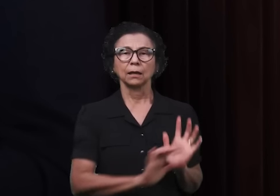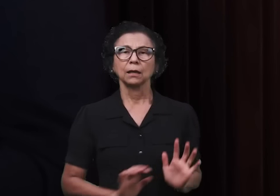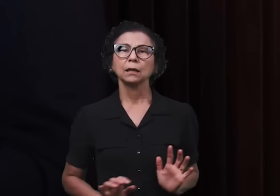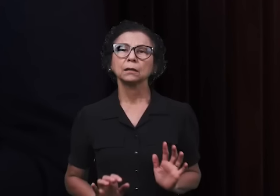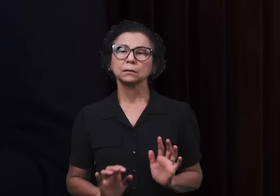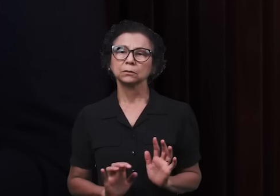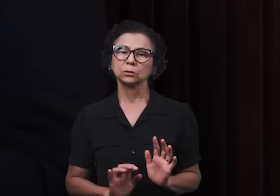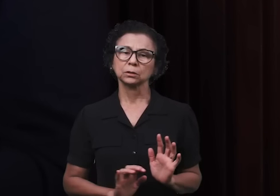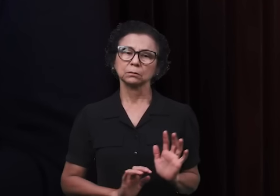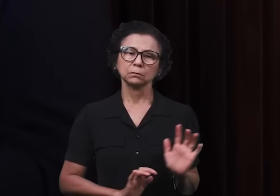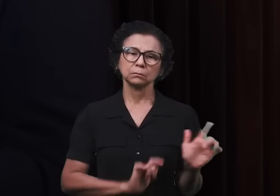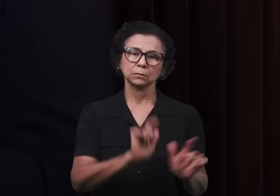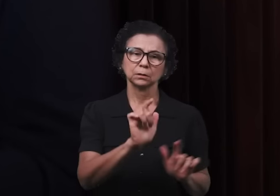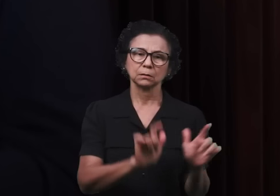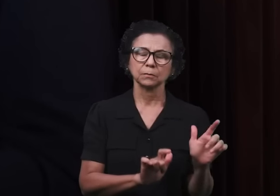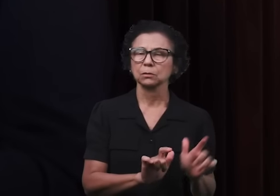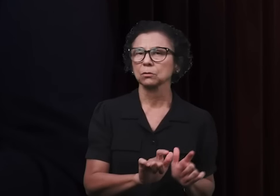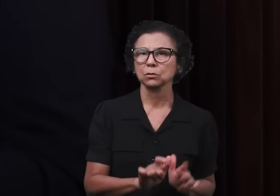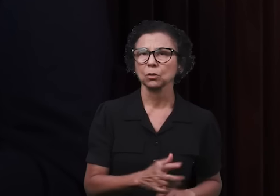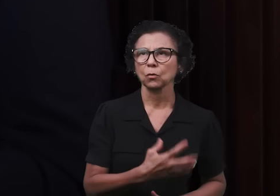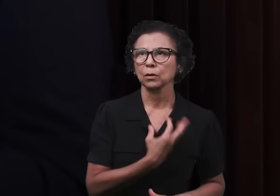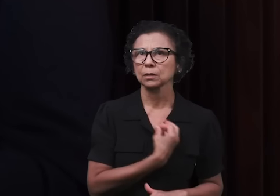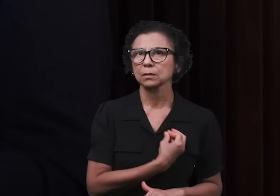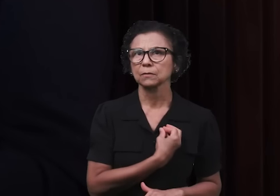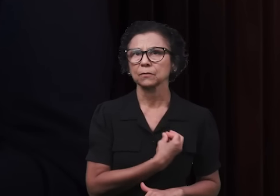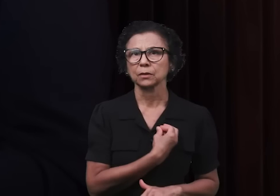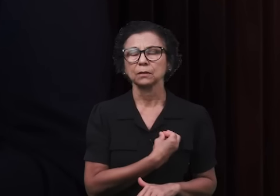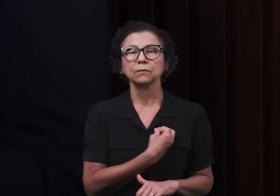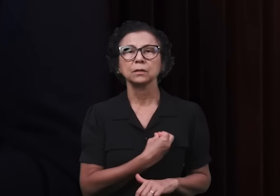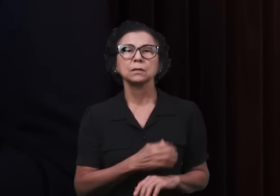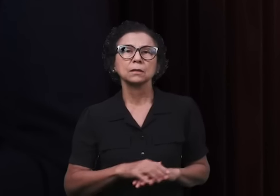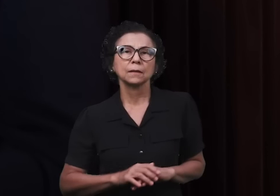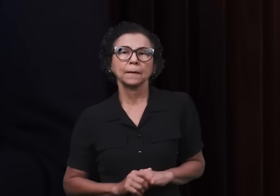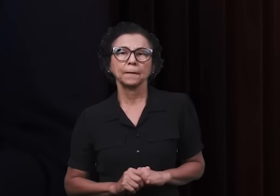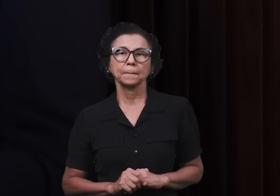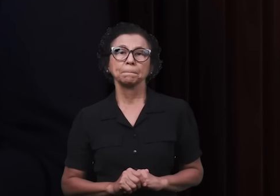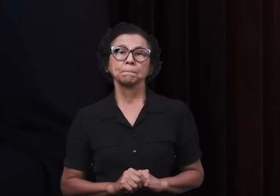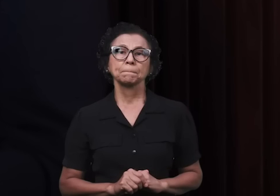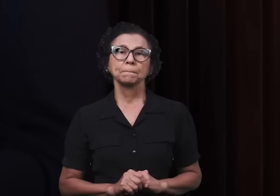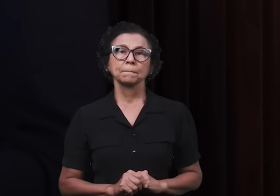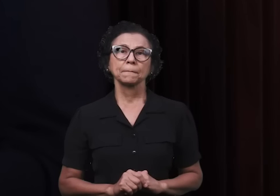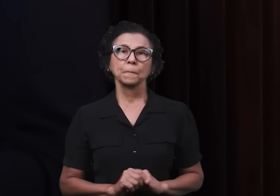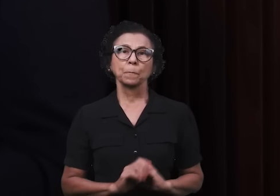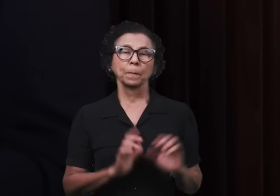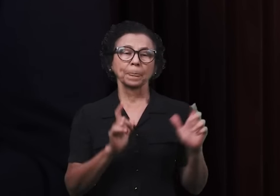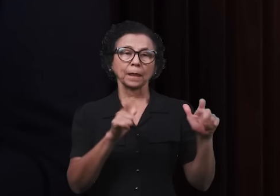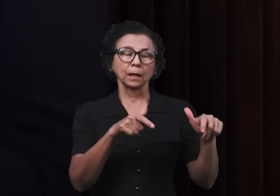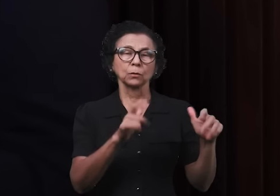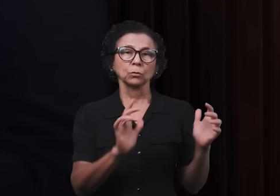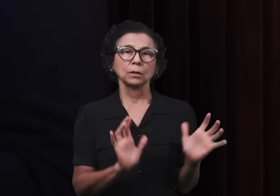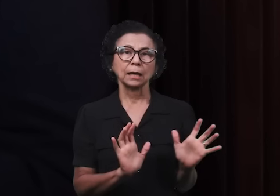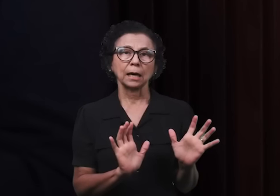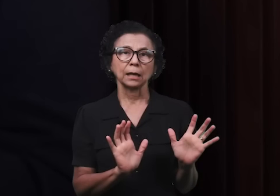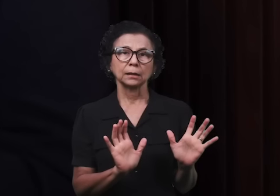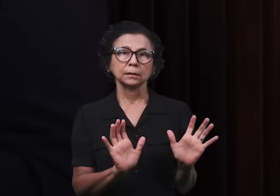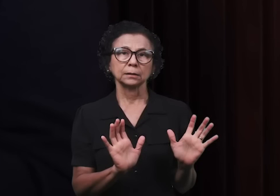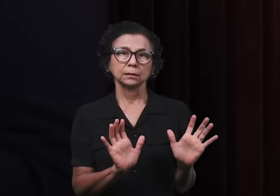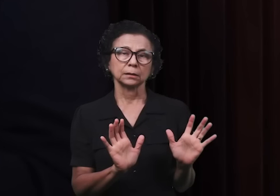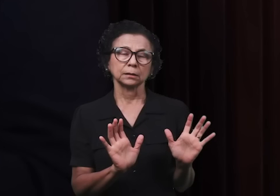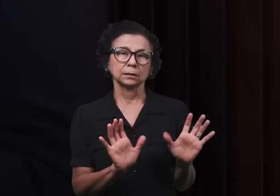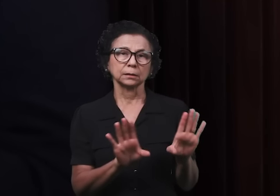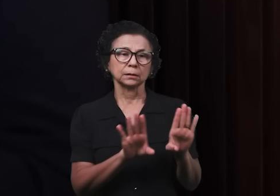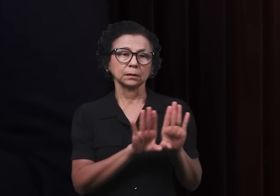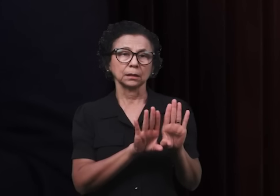em conventos, em locais, né, que são assim fechados, né? Temos um alerta sobre